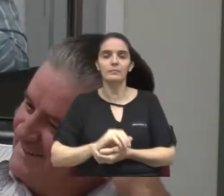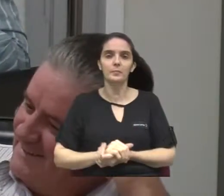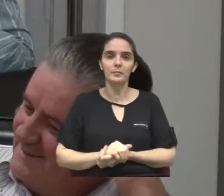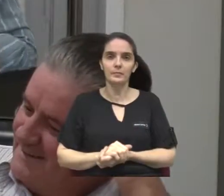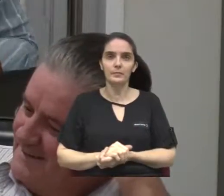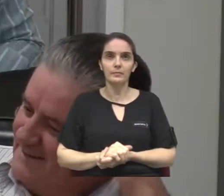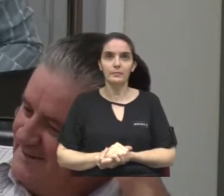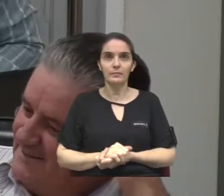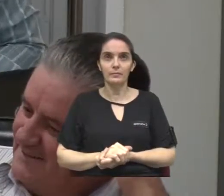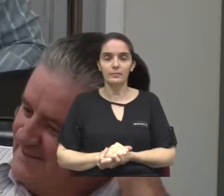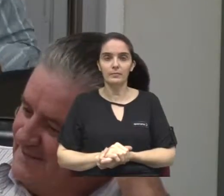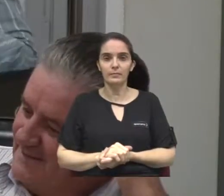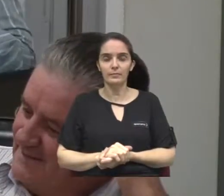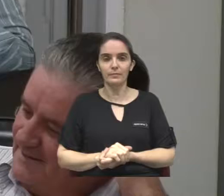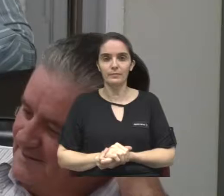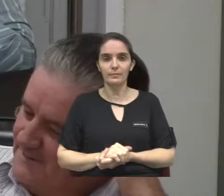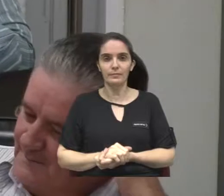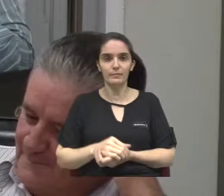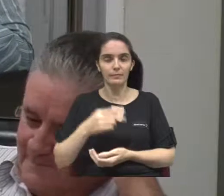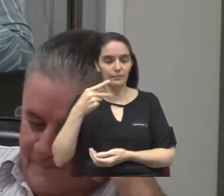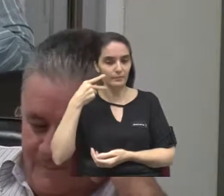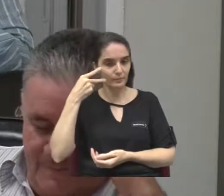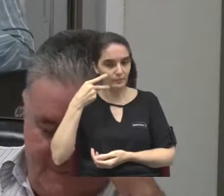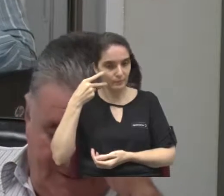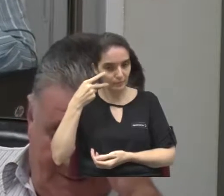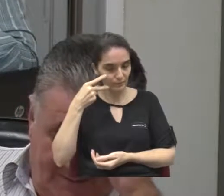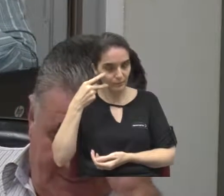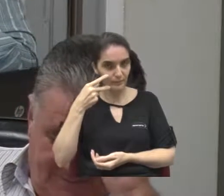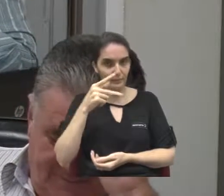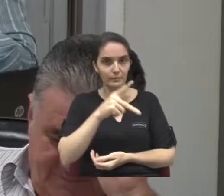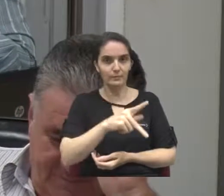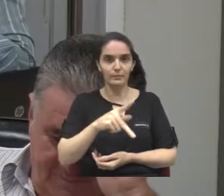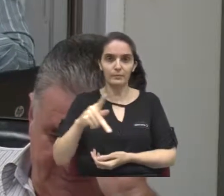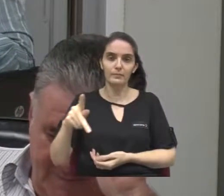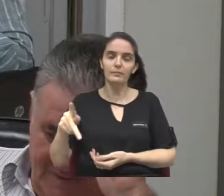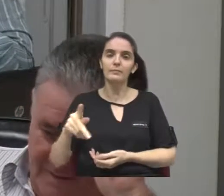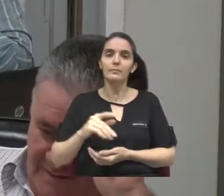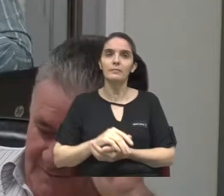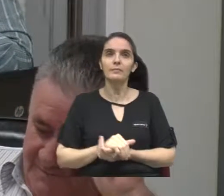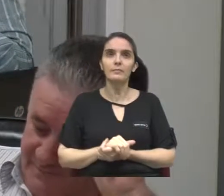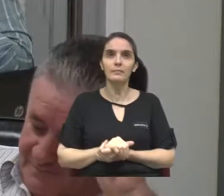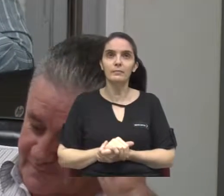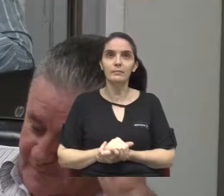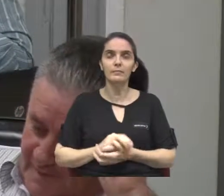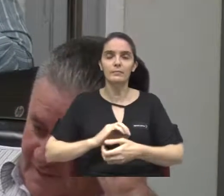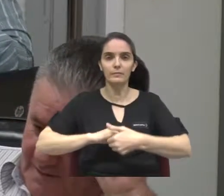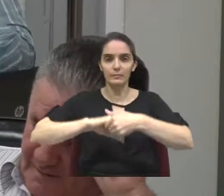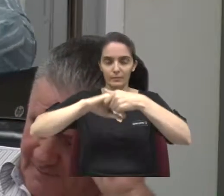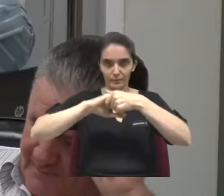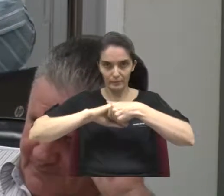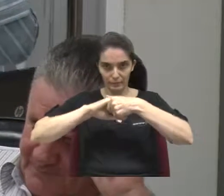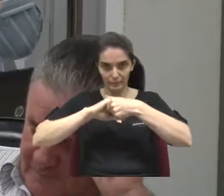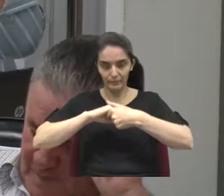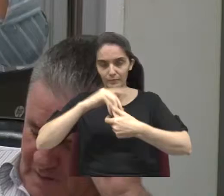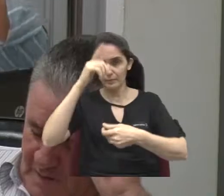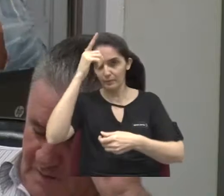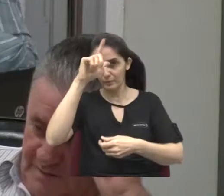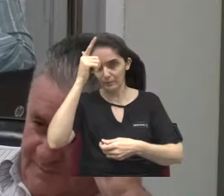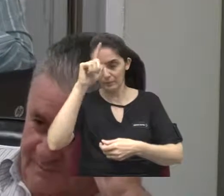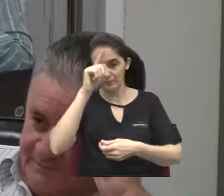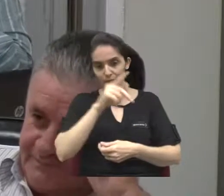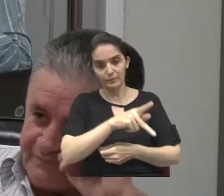Bom, senhores vereadores, senhor presidente, parabéns, vereador Lemão, presidente desta